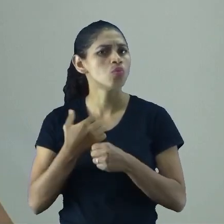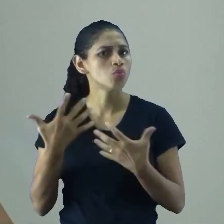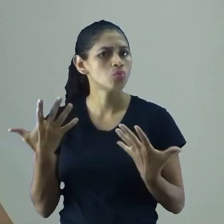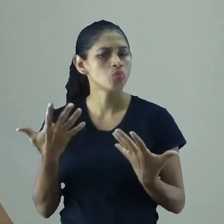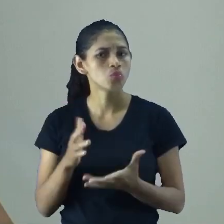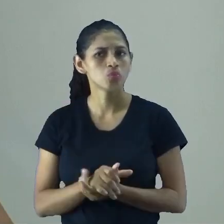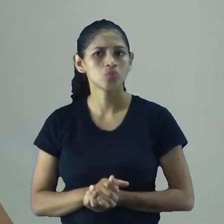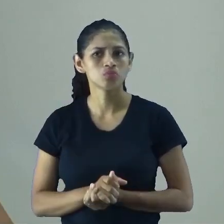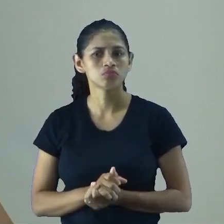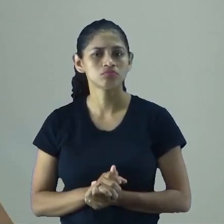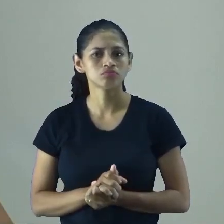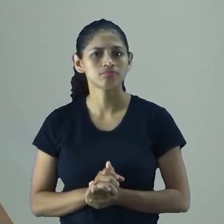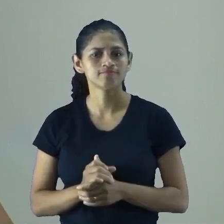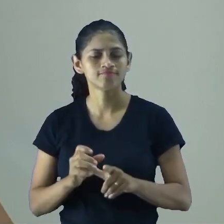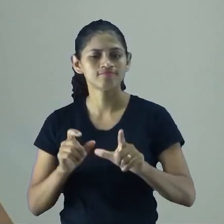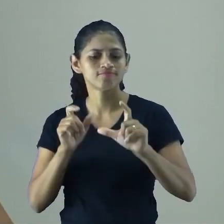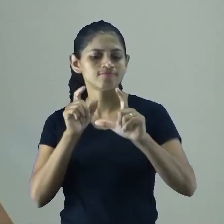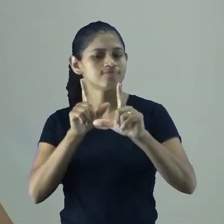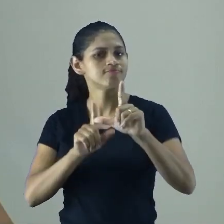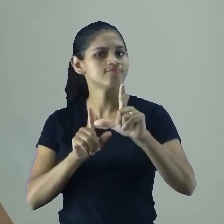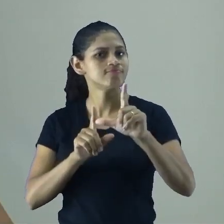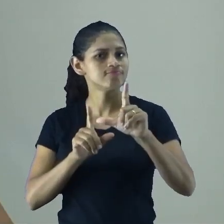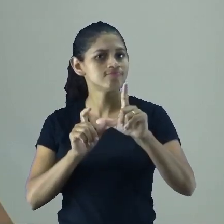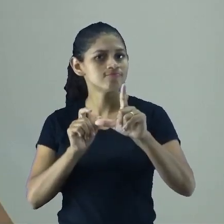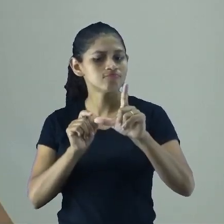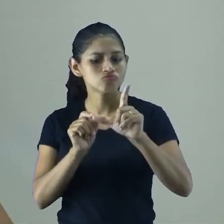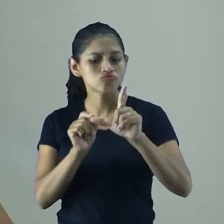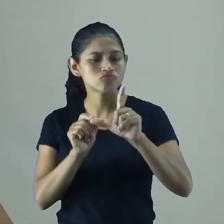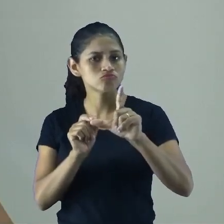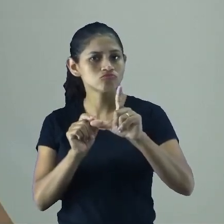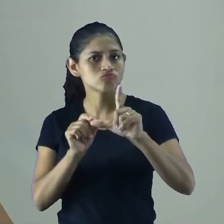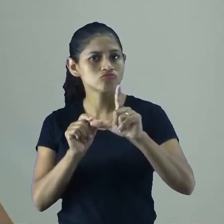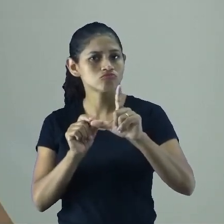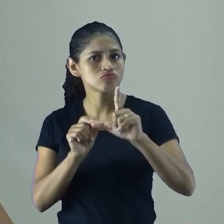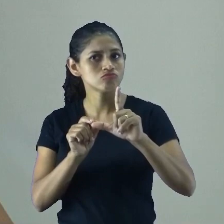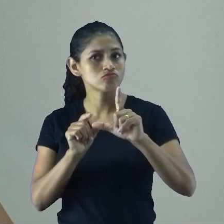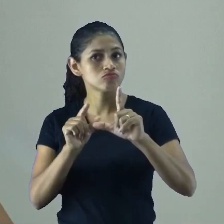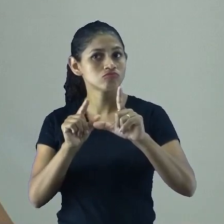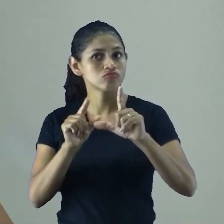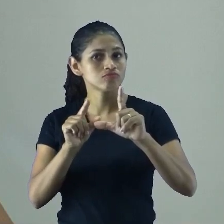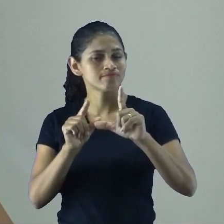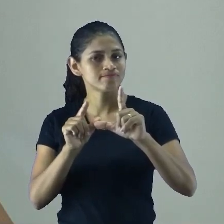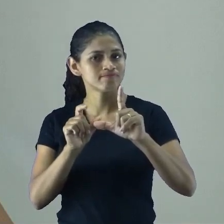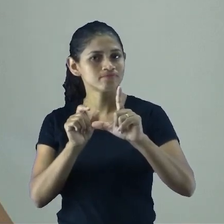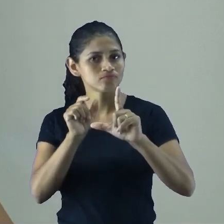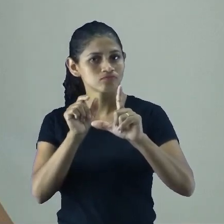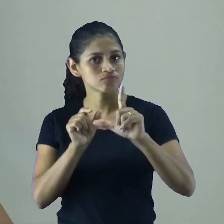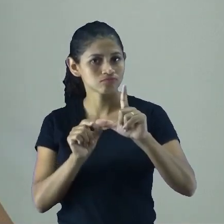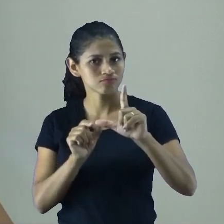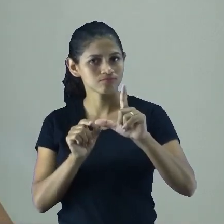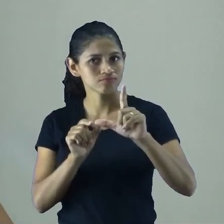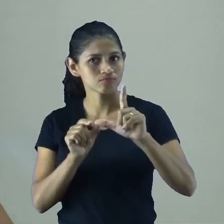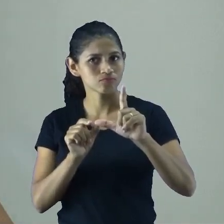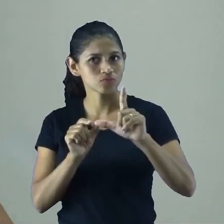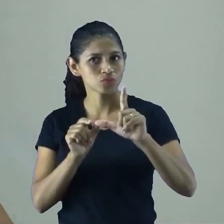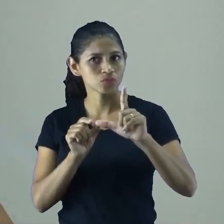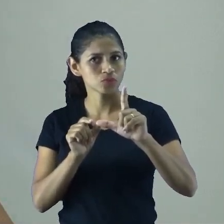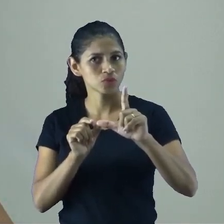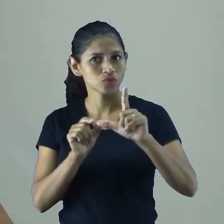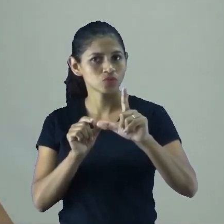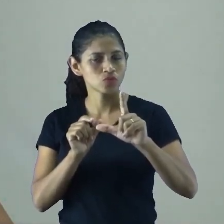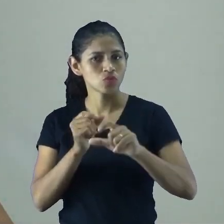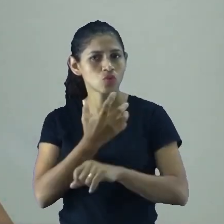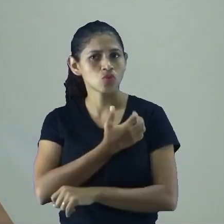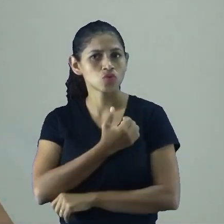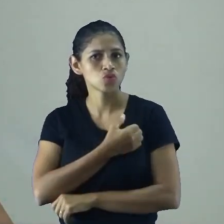gorila quantos anos ele vive Olha só onde que está dando a coluna dele está dando aqui